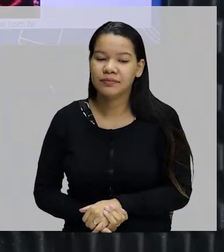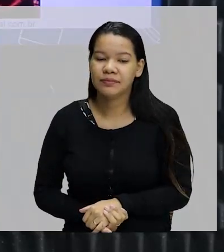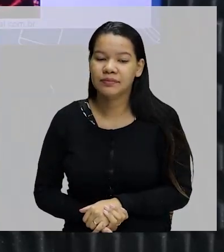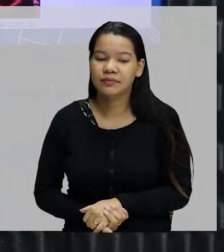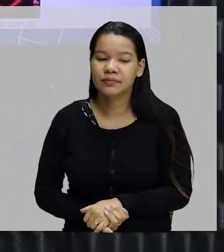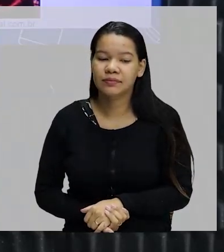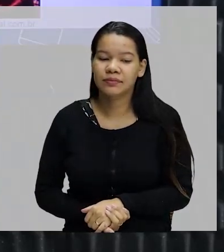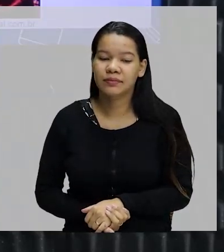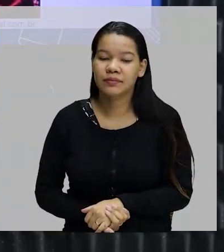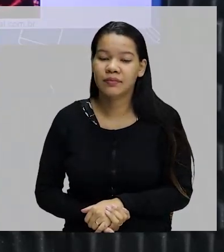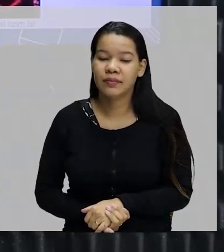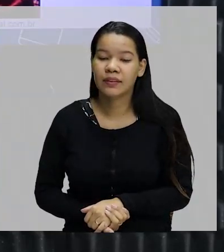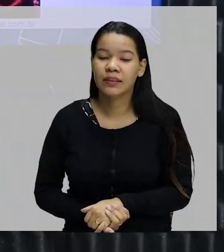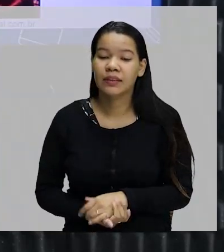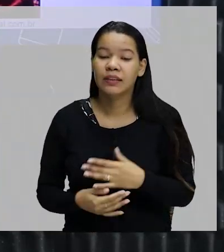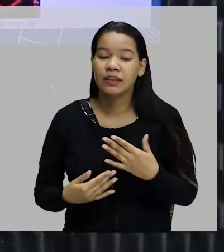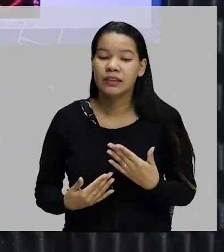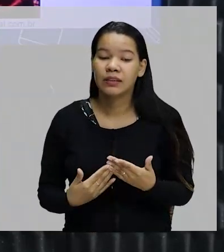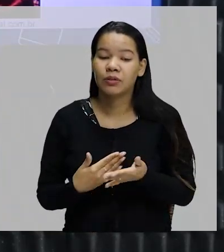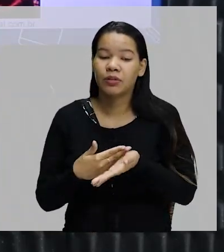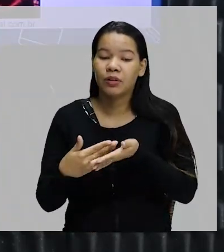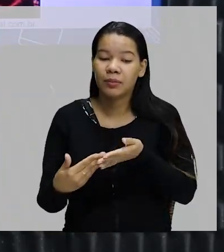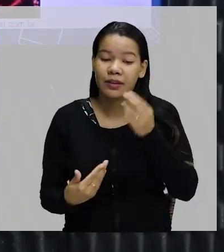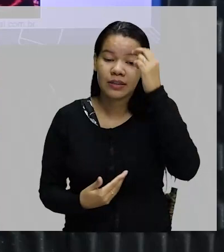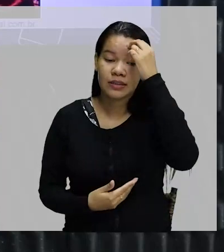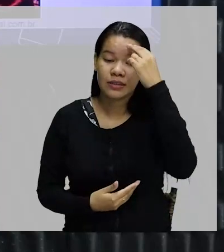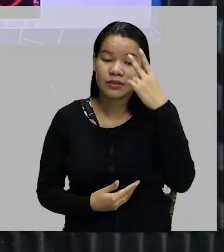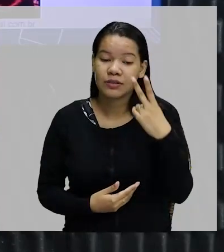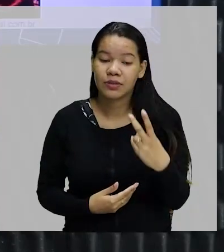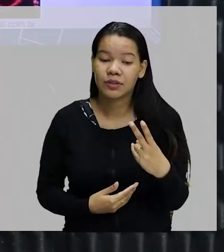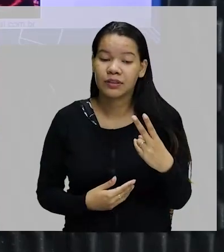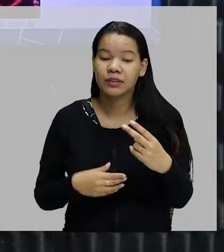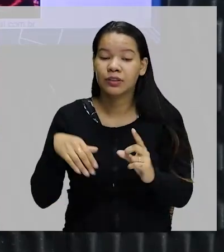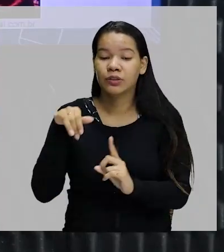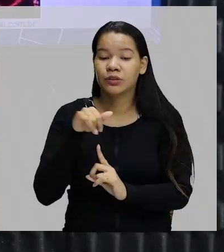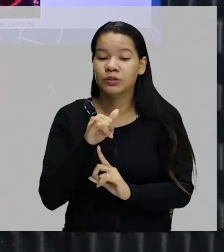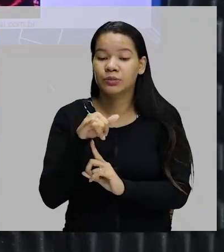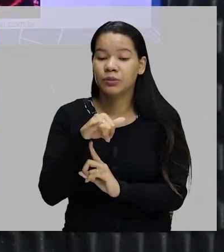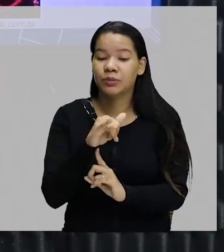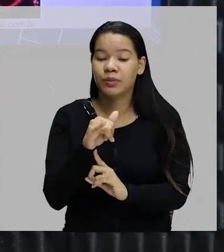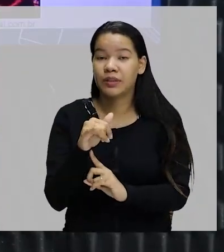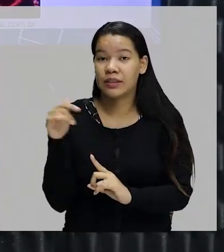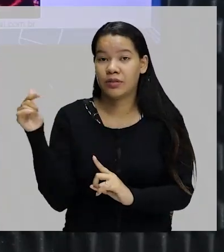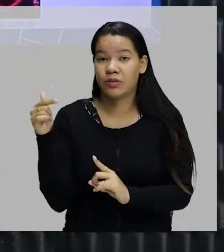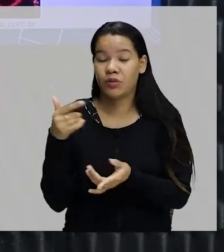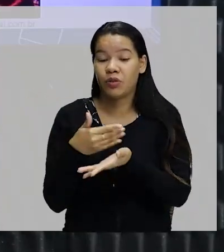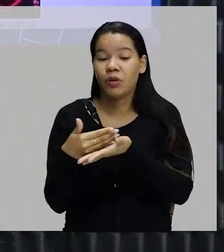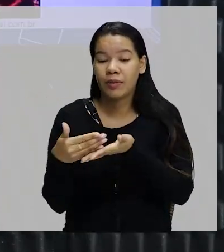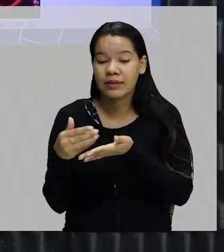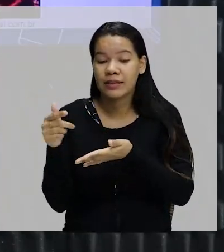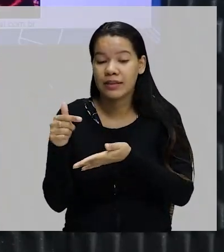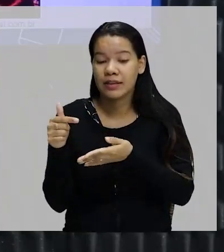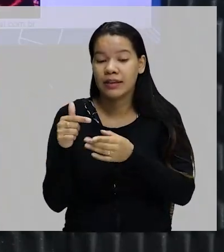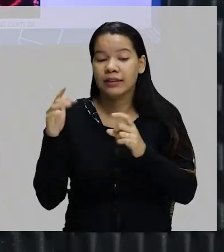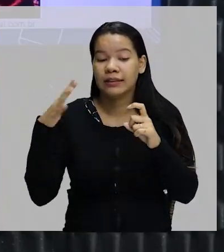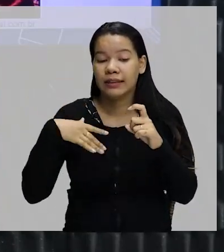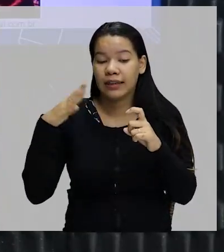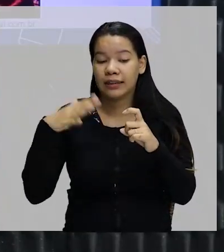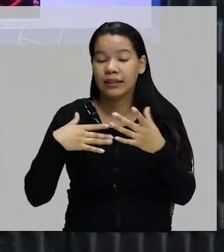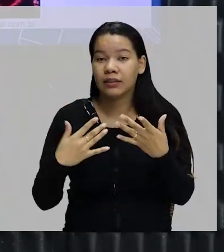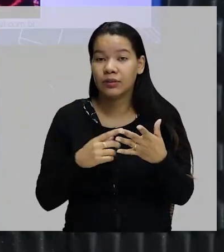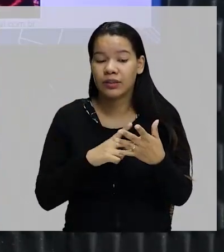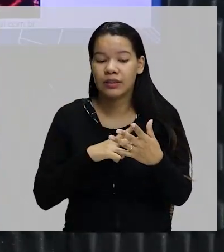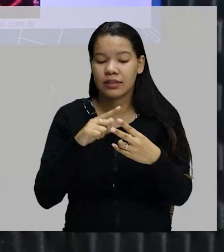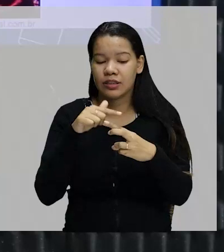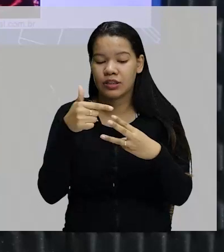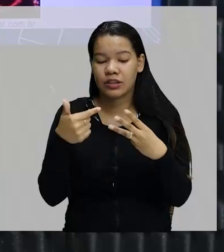ele comemorou. E assim surge a história do Bumba Meu Boi. Surge dessa lenda. Então existem essas três figuras.